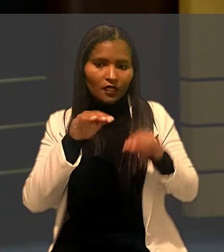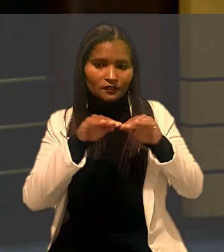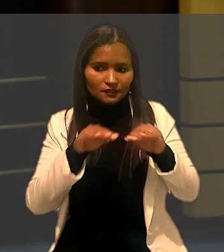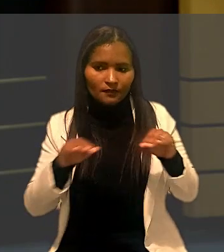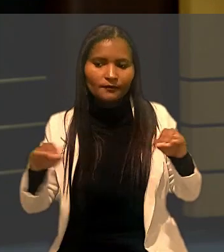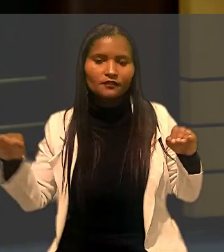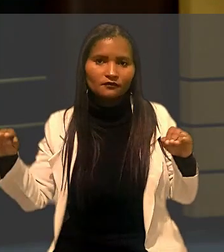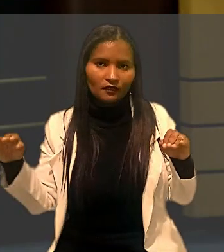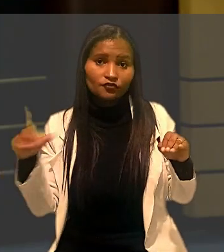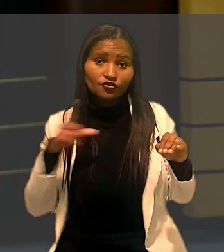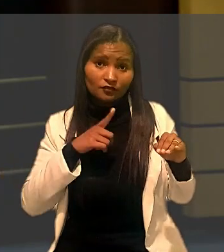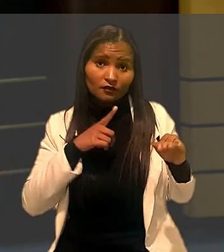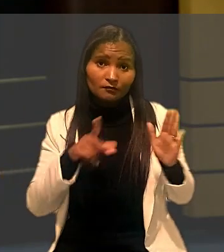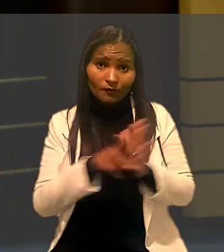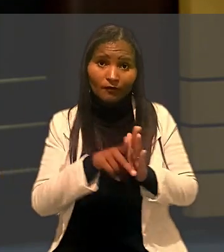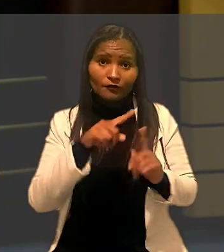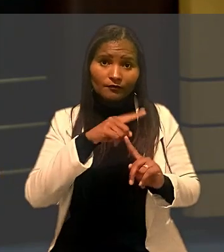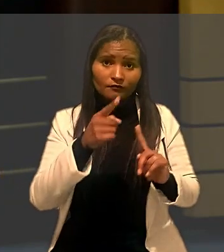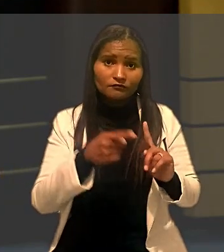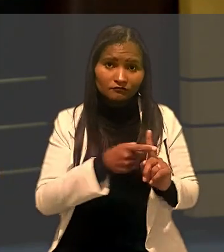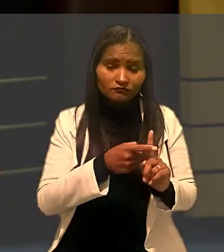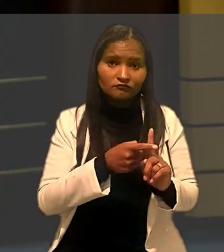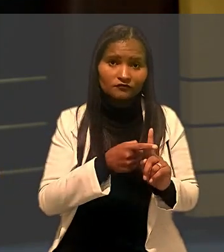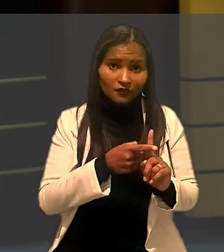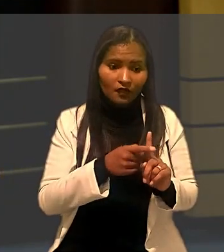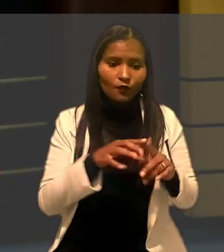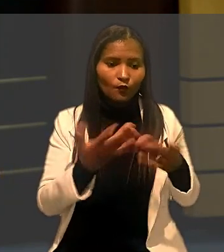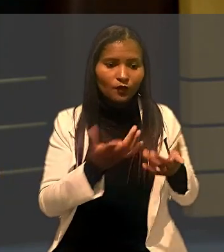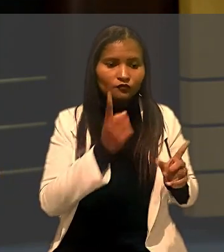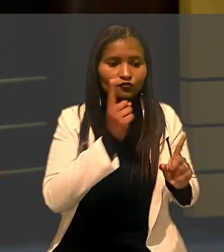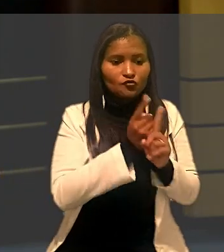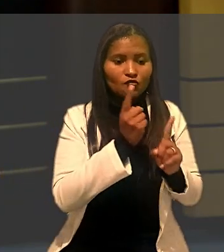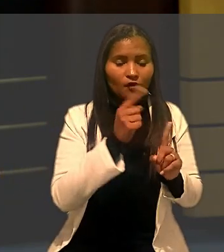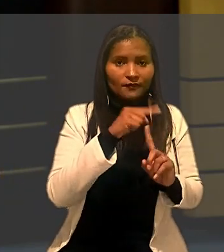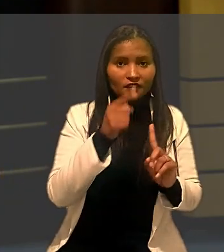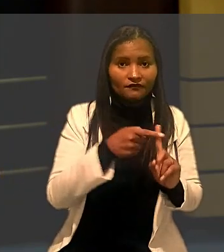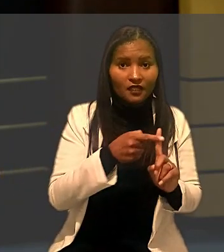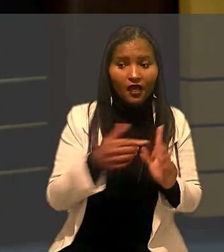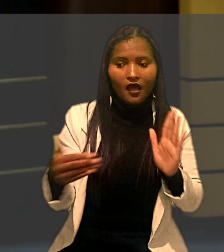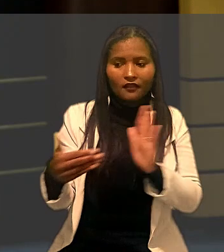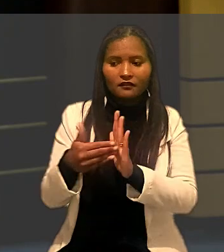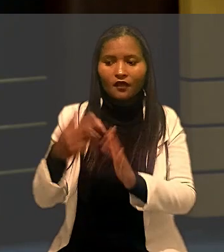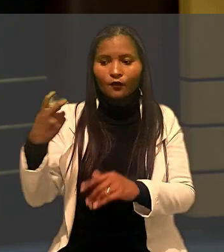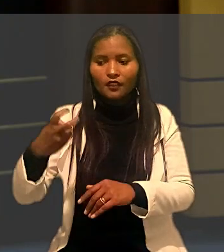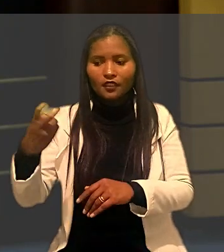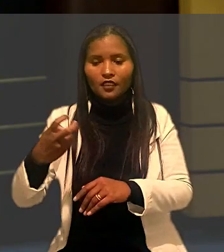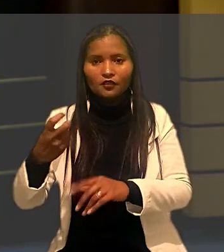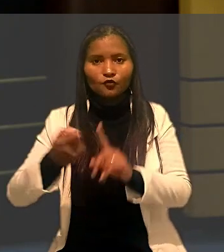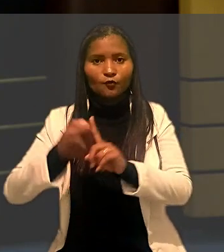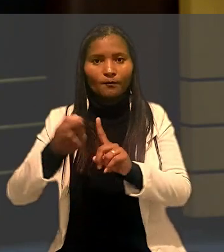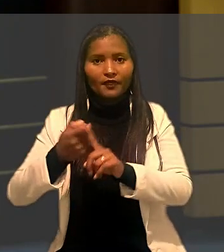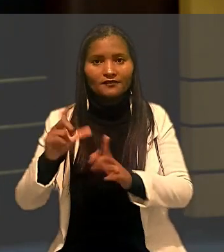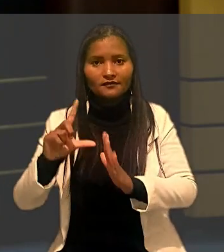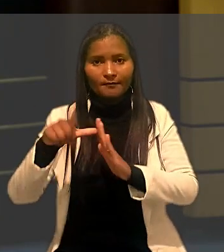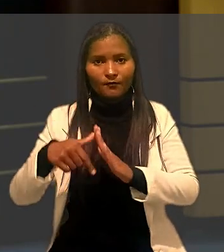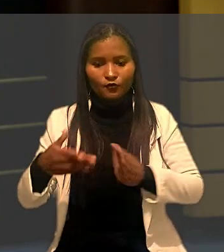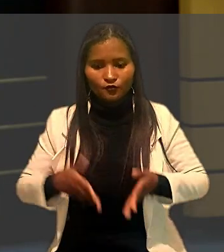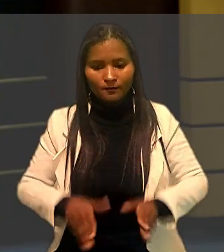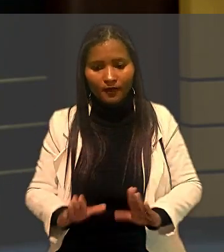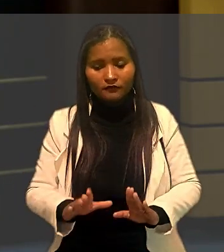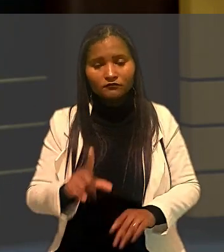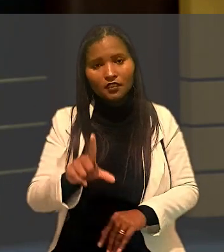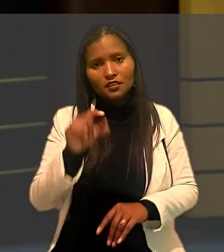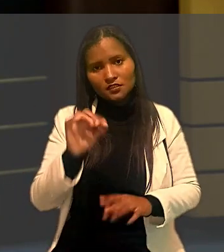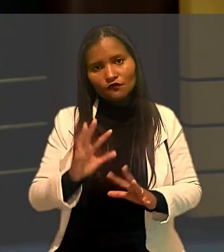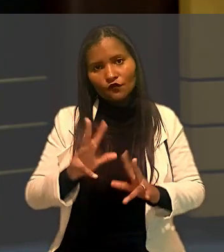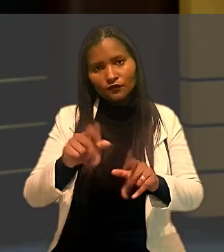assistente à estabilidade prevista para gestantes, que vai desde a confirmação da gravidez até o 5º mês após o